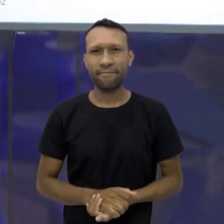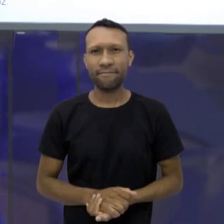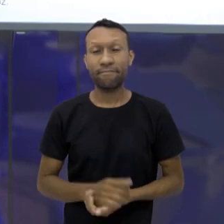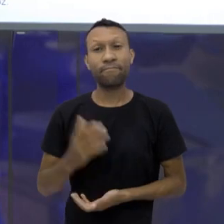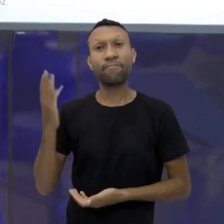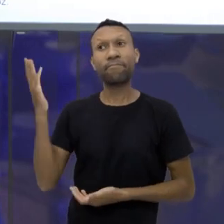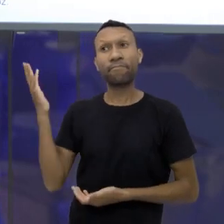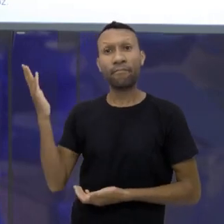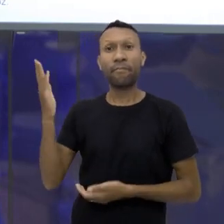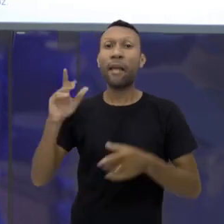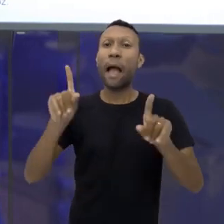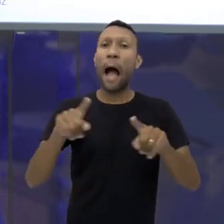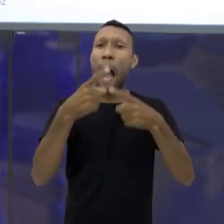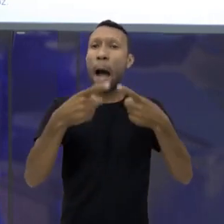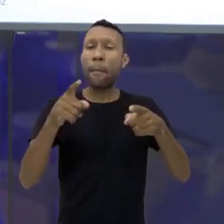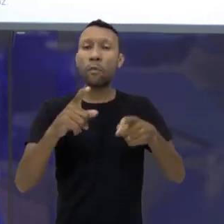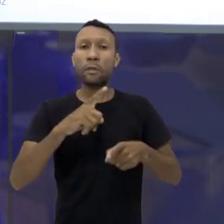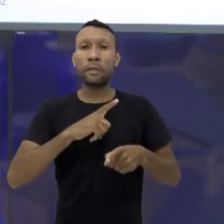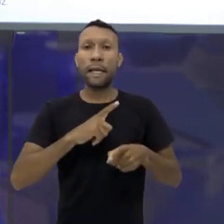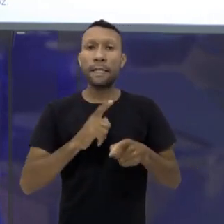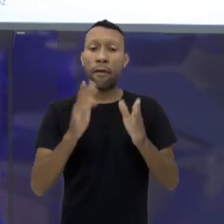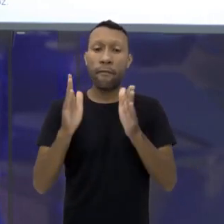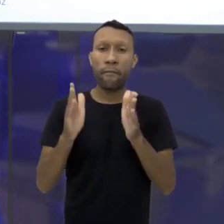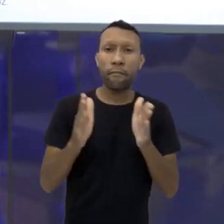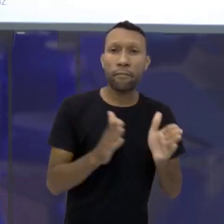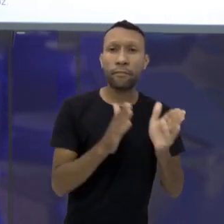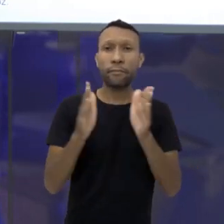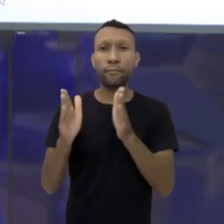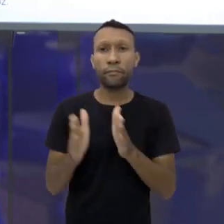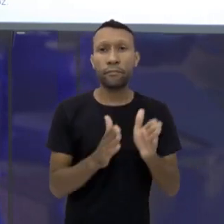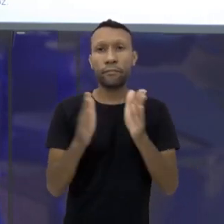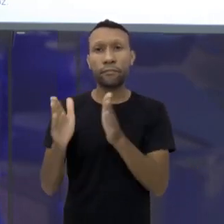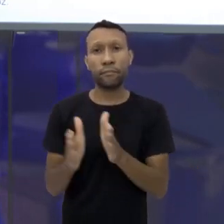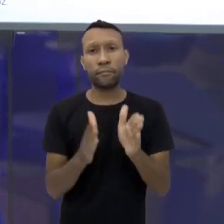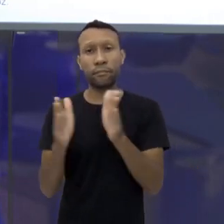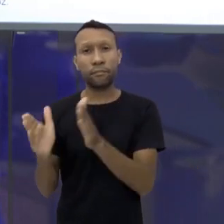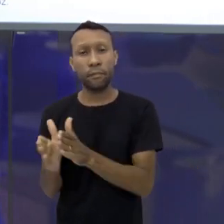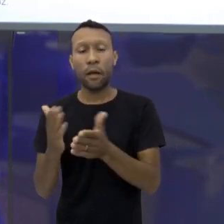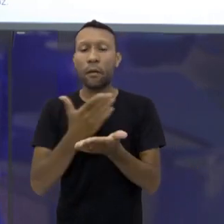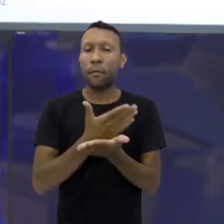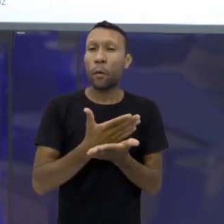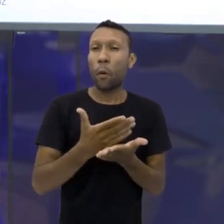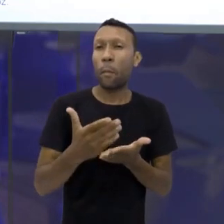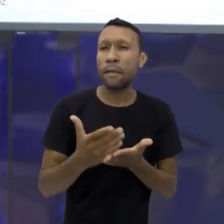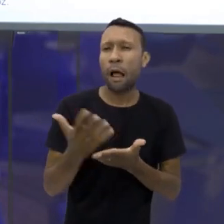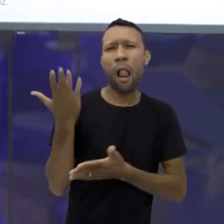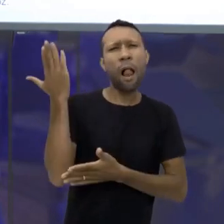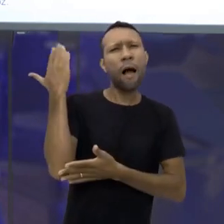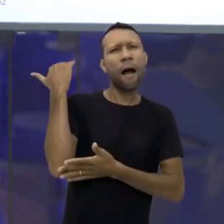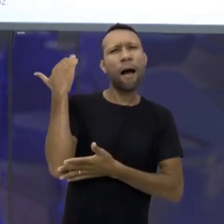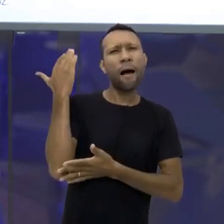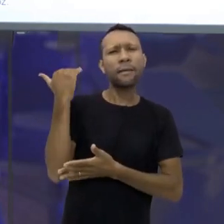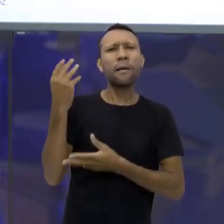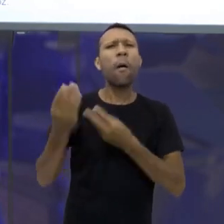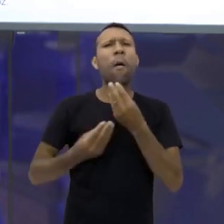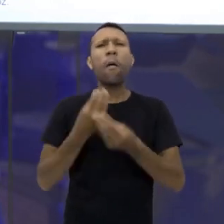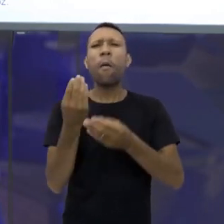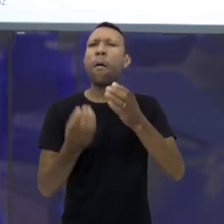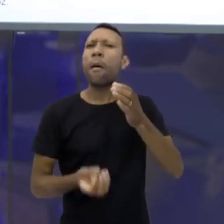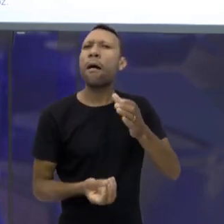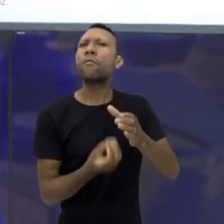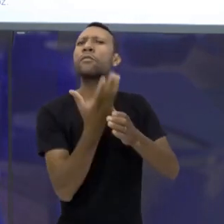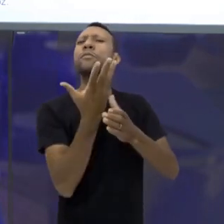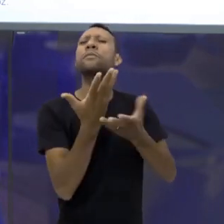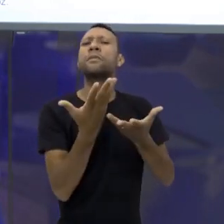E a música ela vai se dividindo em vários períodos. E vamos dar início à pré-história. Como foi que a música